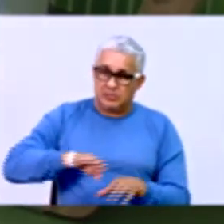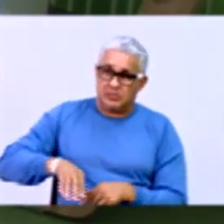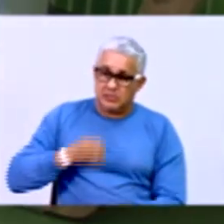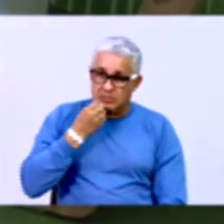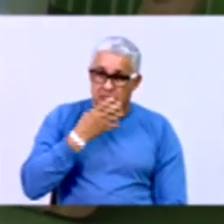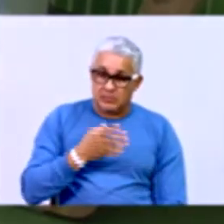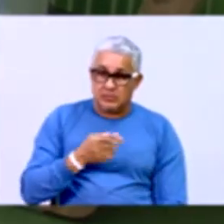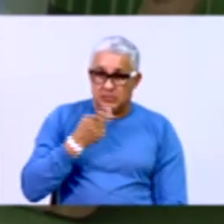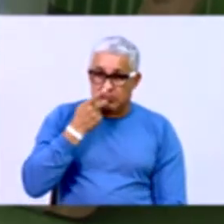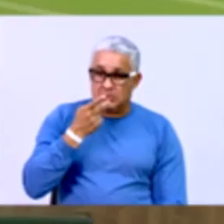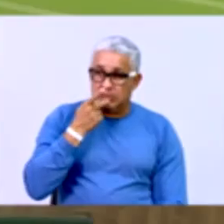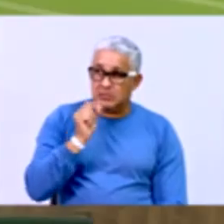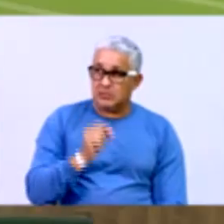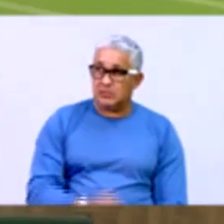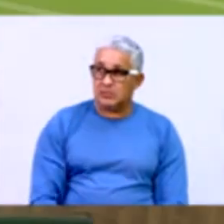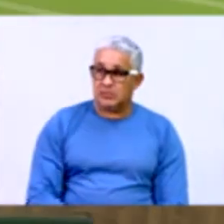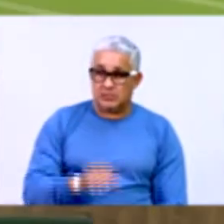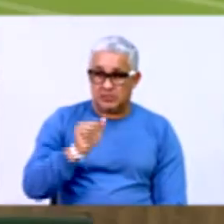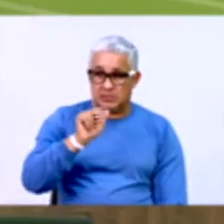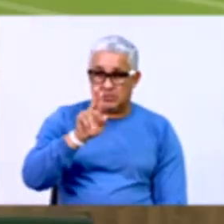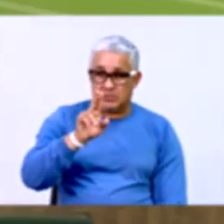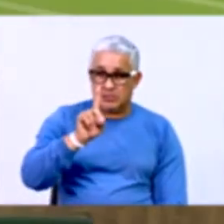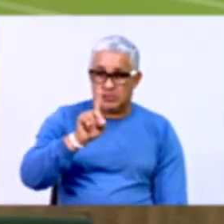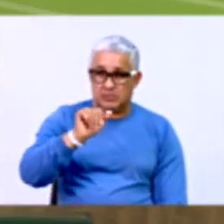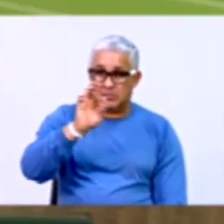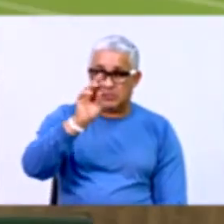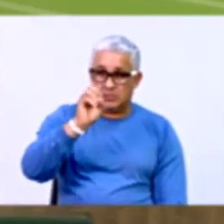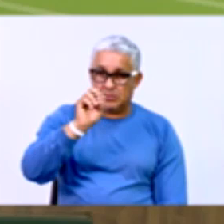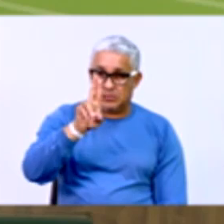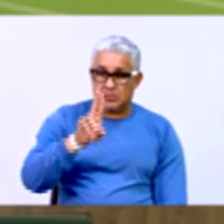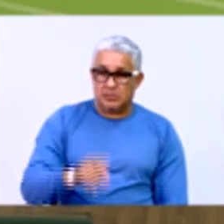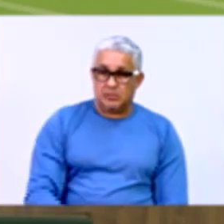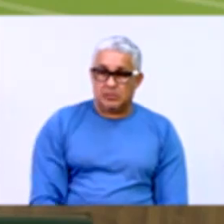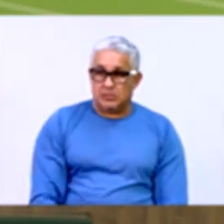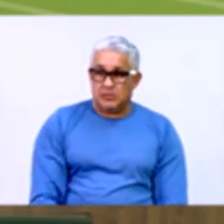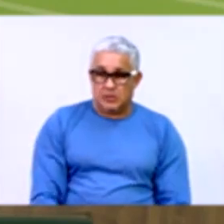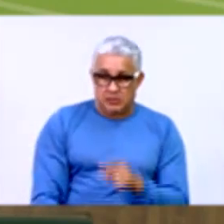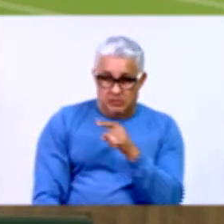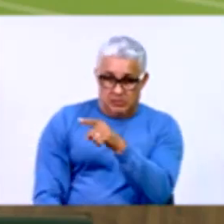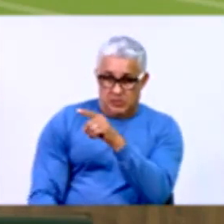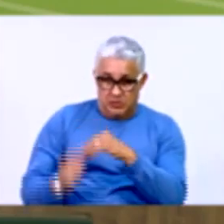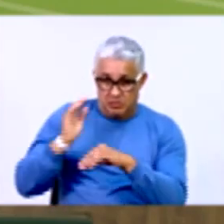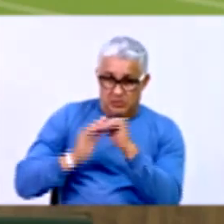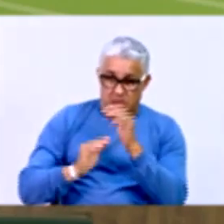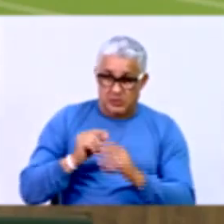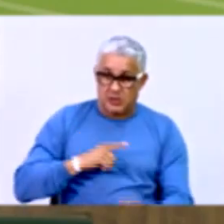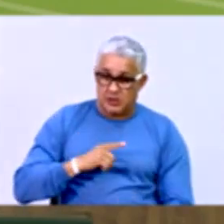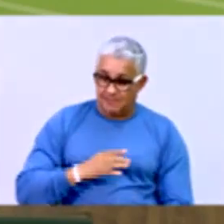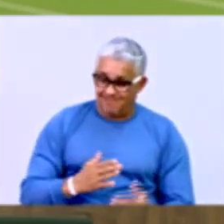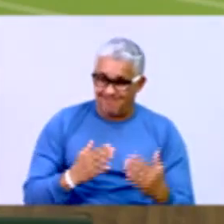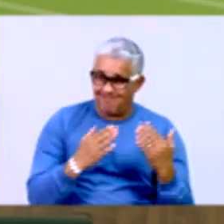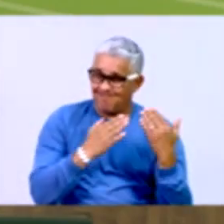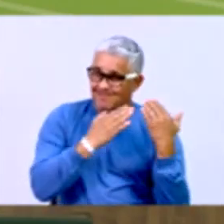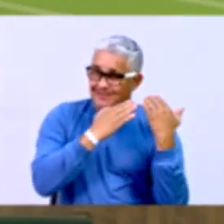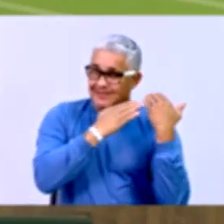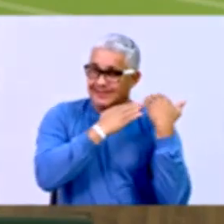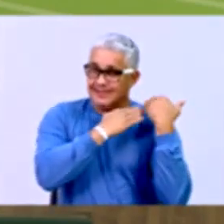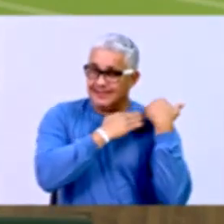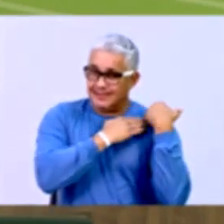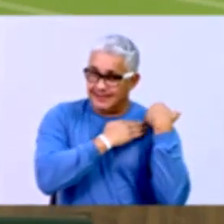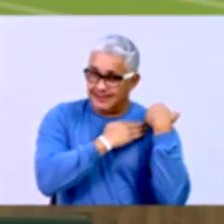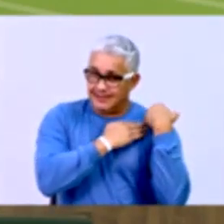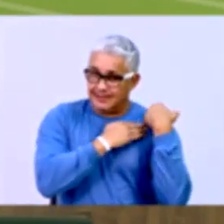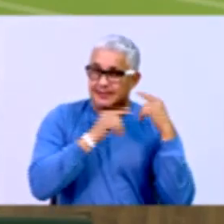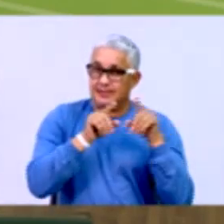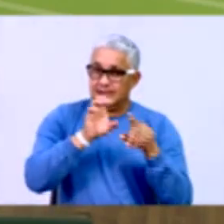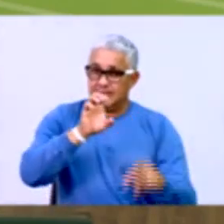gente ressaltar, né? O auditor, gente, ele tem uma responsabilidade civil e criminal